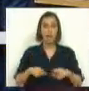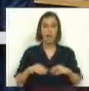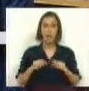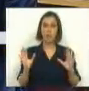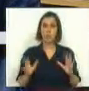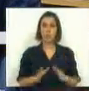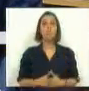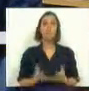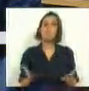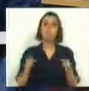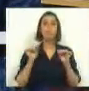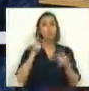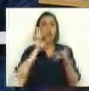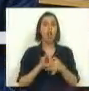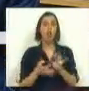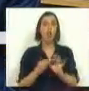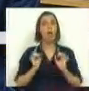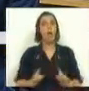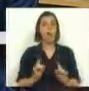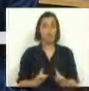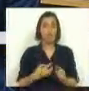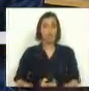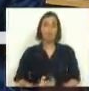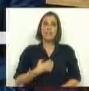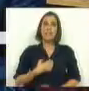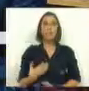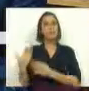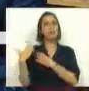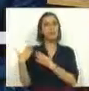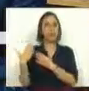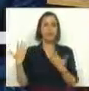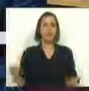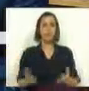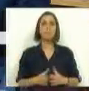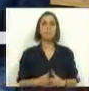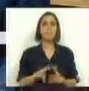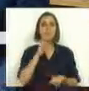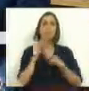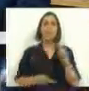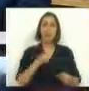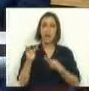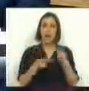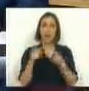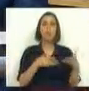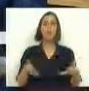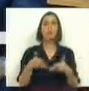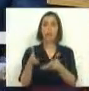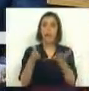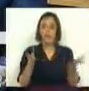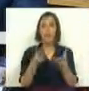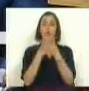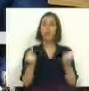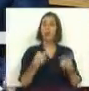assumidos. E é nessa lógica e com esse sentido de responsabilidade que analisamos os caminhos e